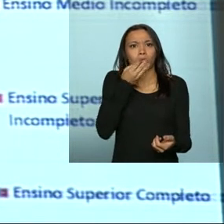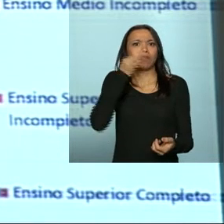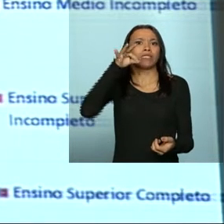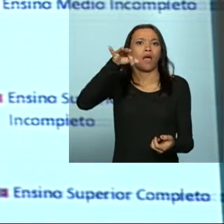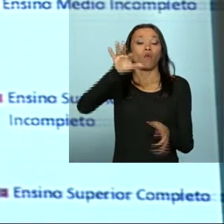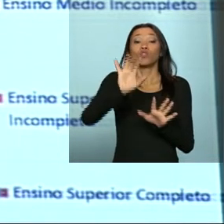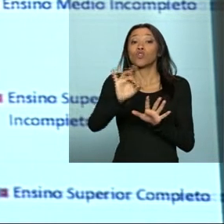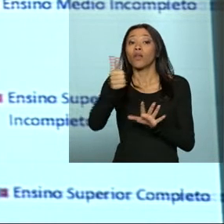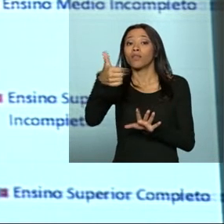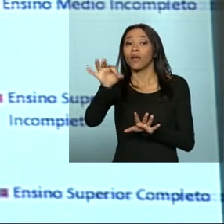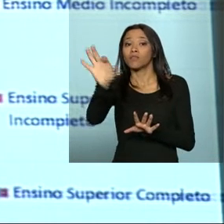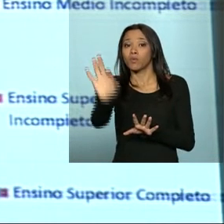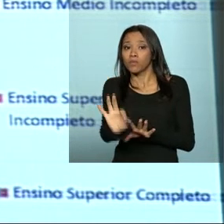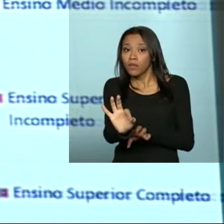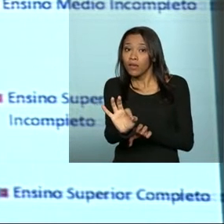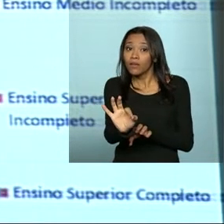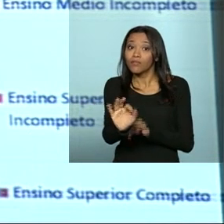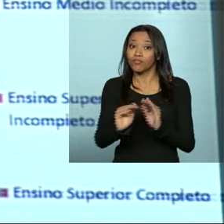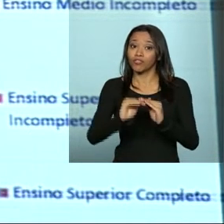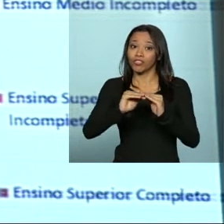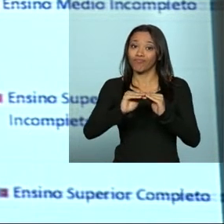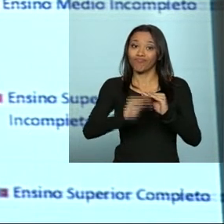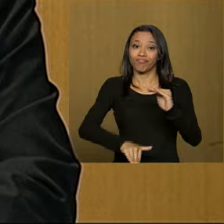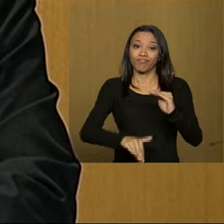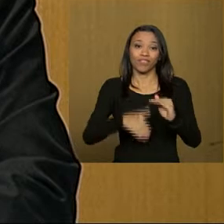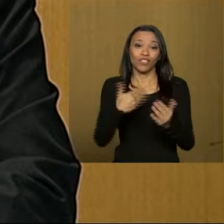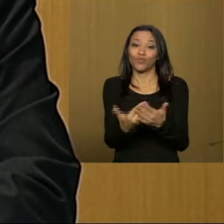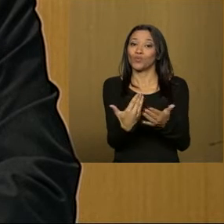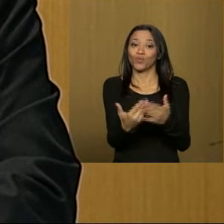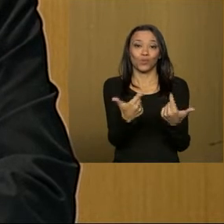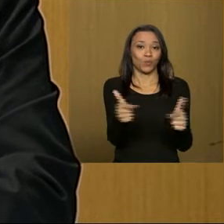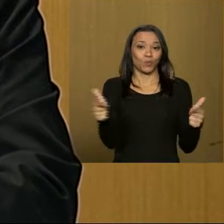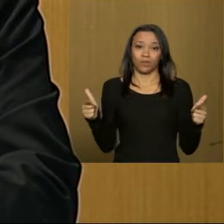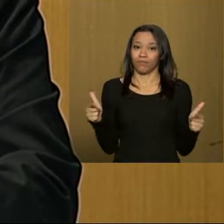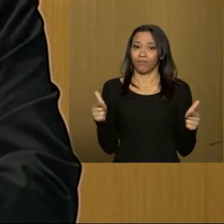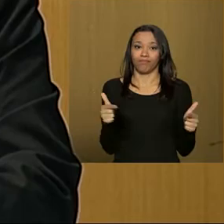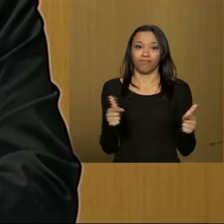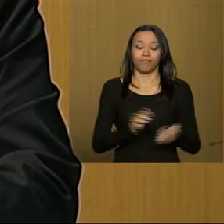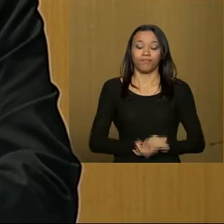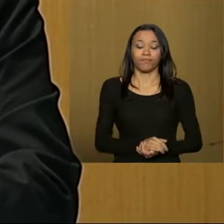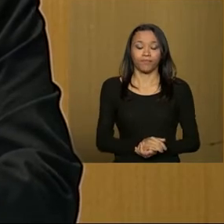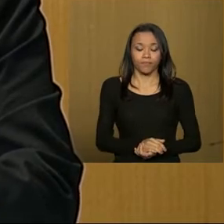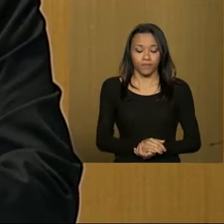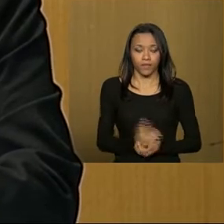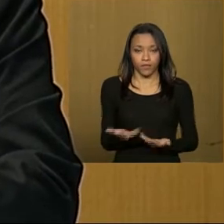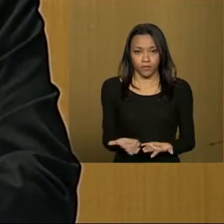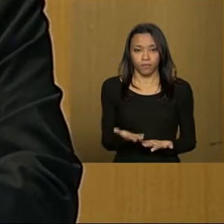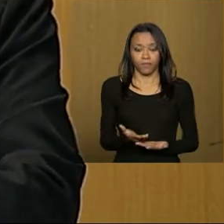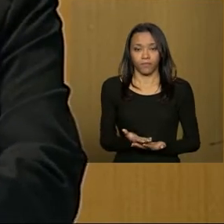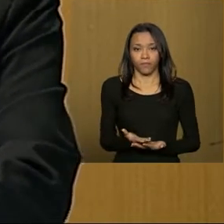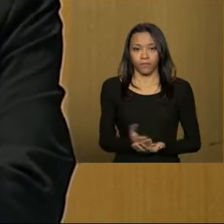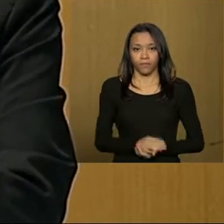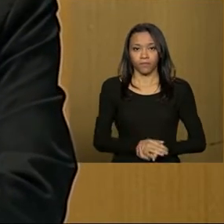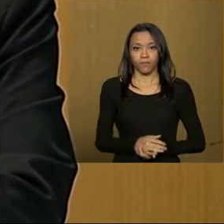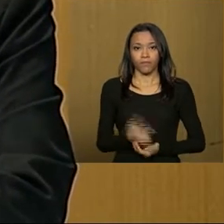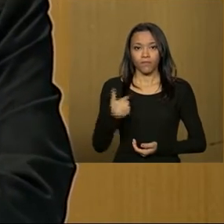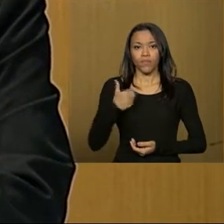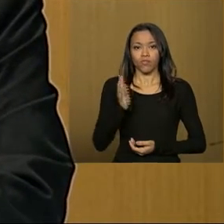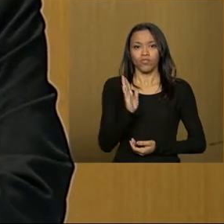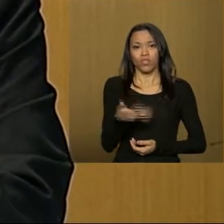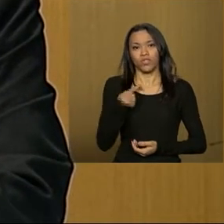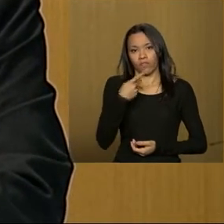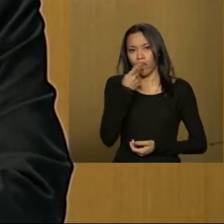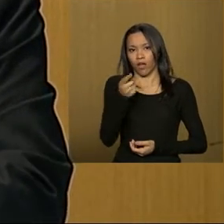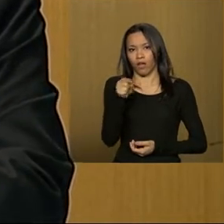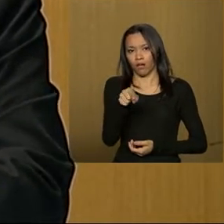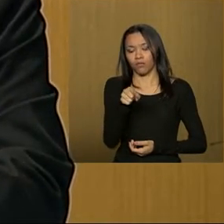apenas 10% da população de baixa escolaridade. Próximo. Bem, então, isso eu já havia